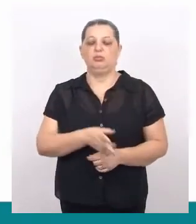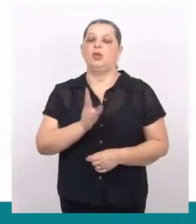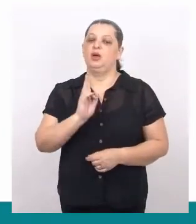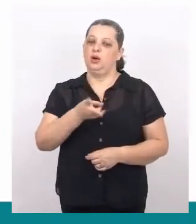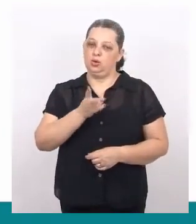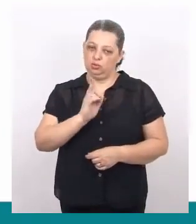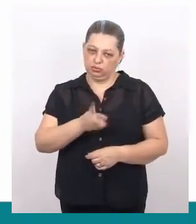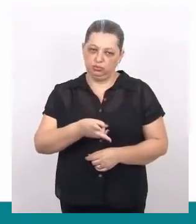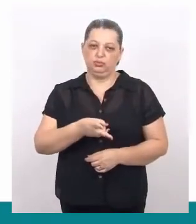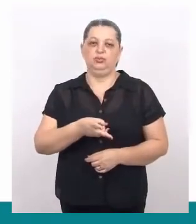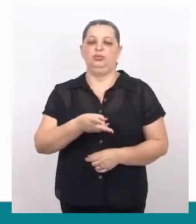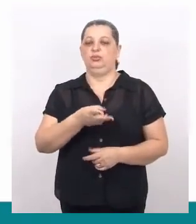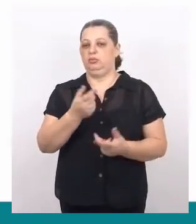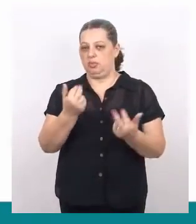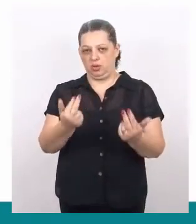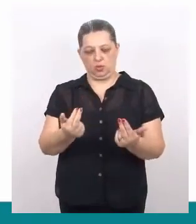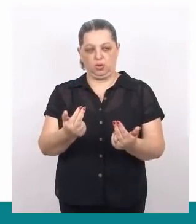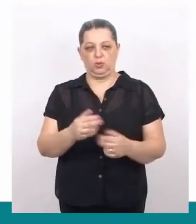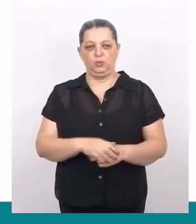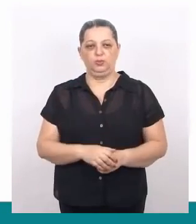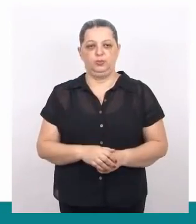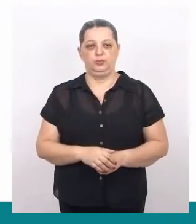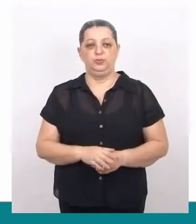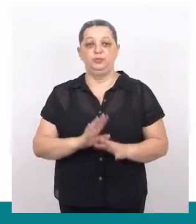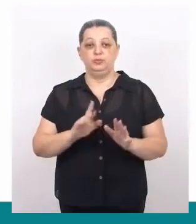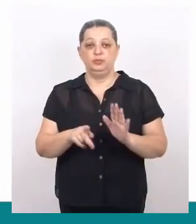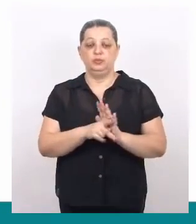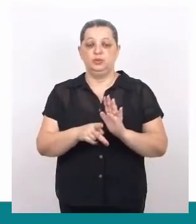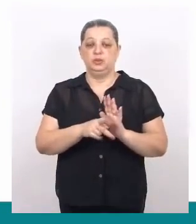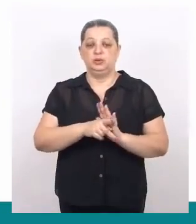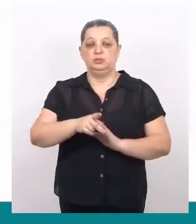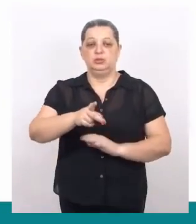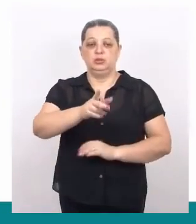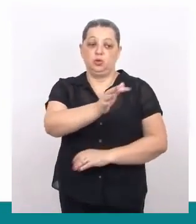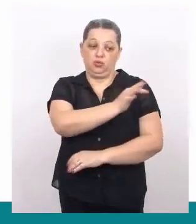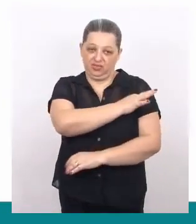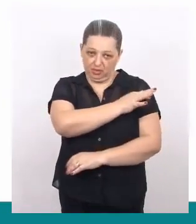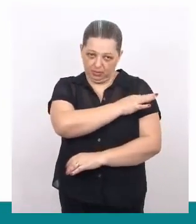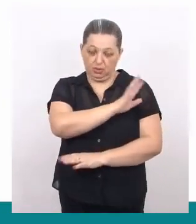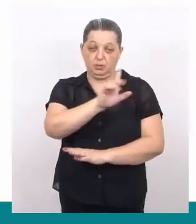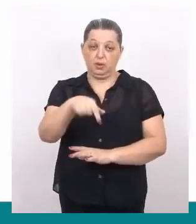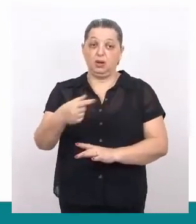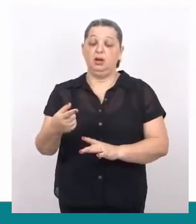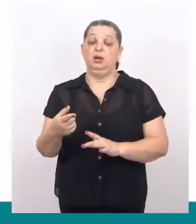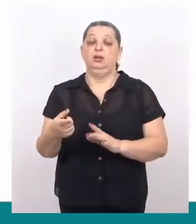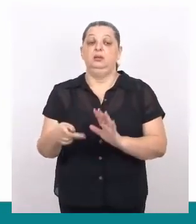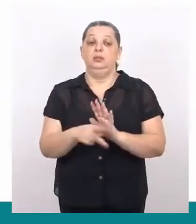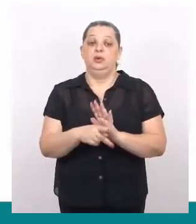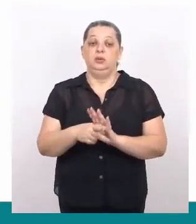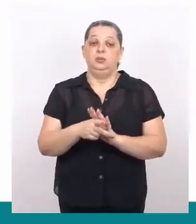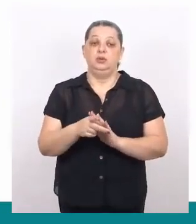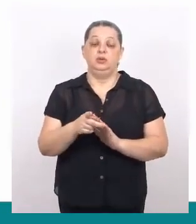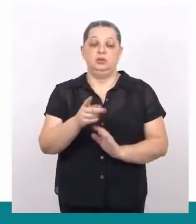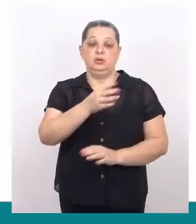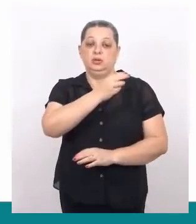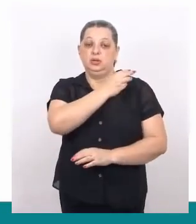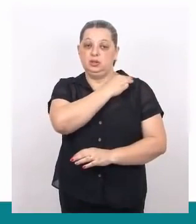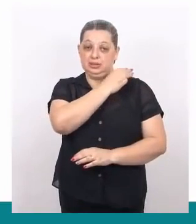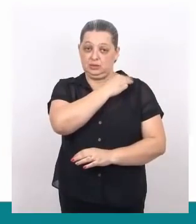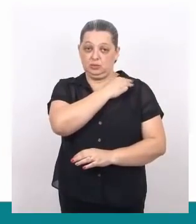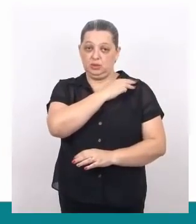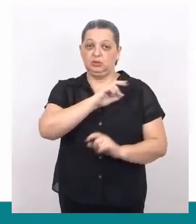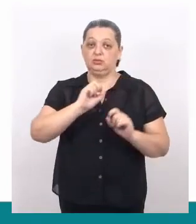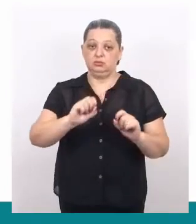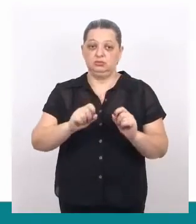fundamental igual, etc. No caso dos componentes de ensino médio, vão aparecer três tipos de ensino. Quando tiver ensino médio, a gente está falando